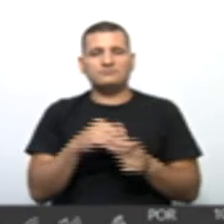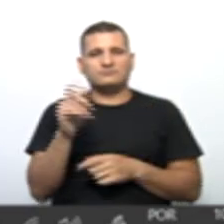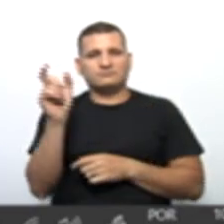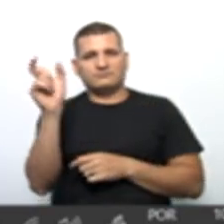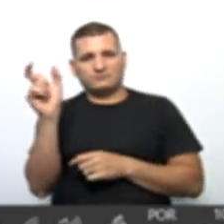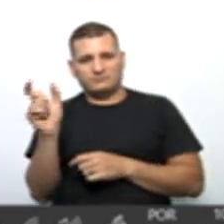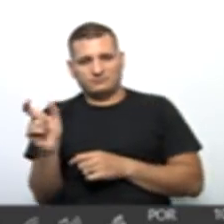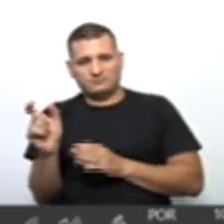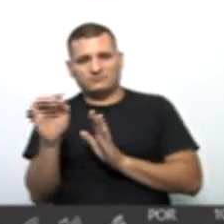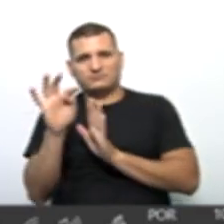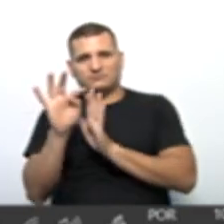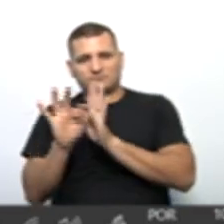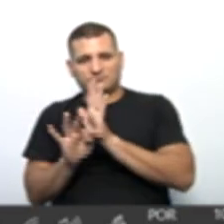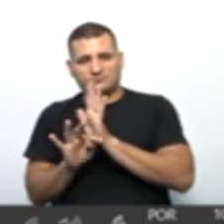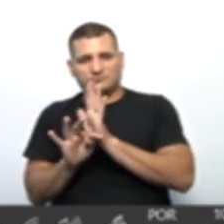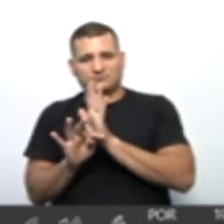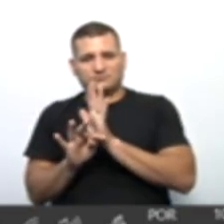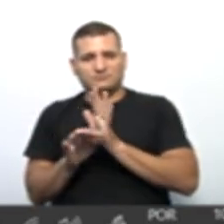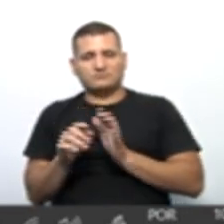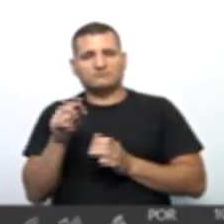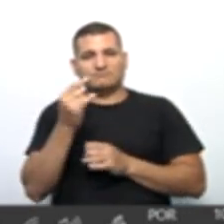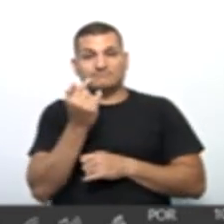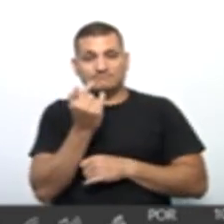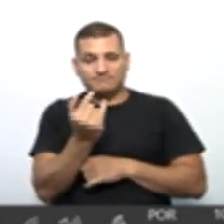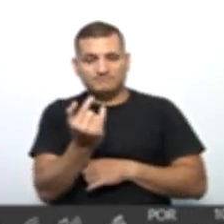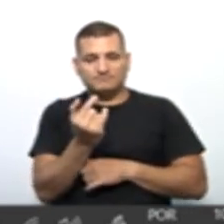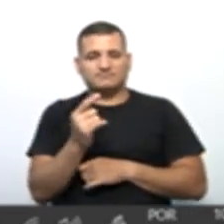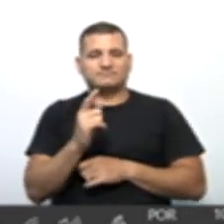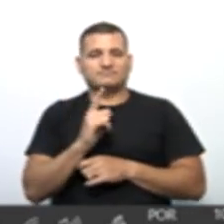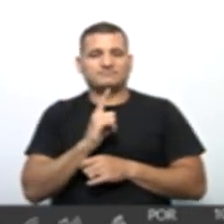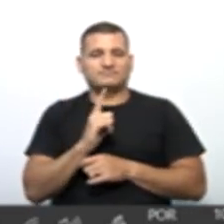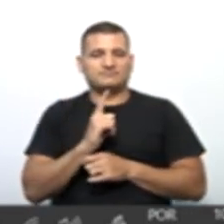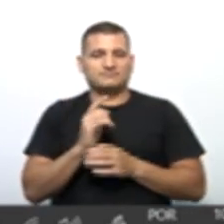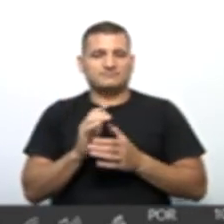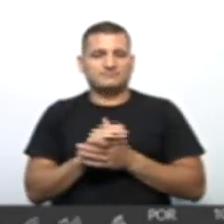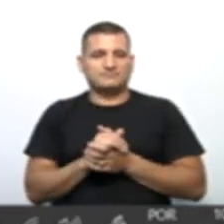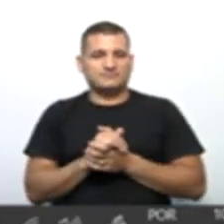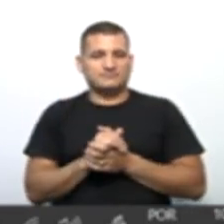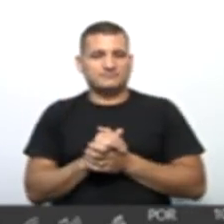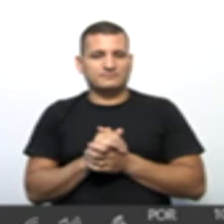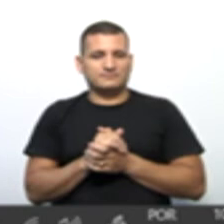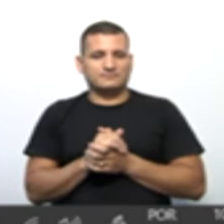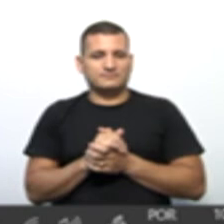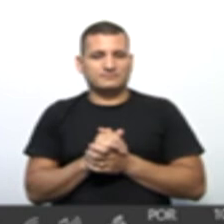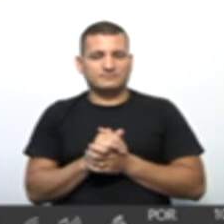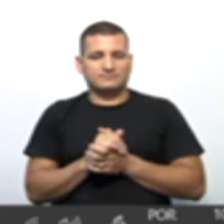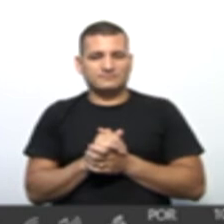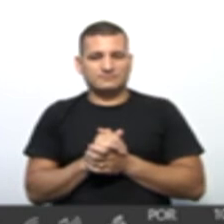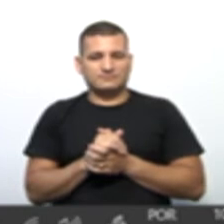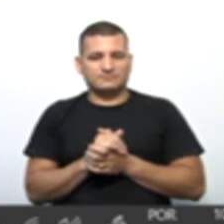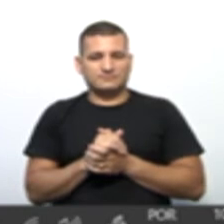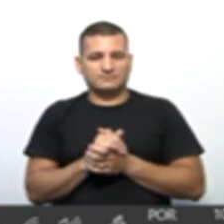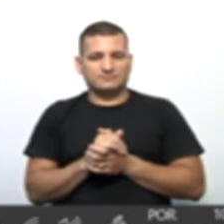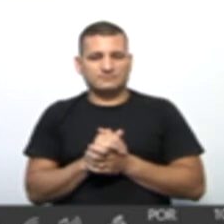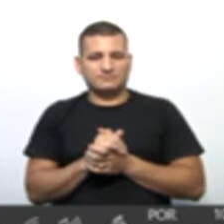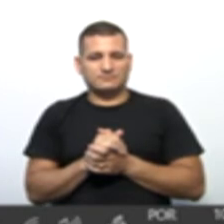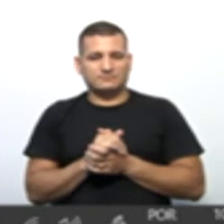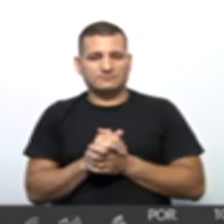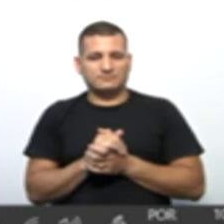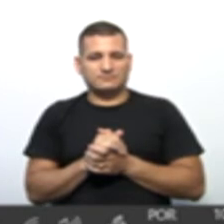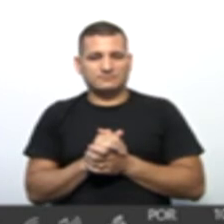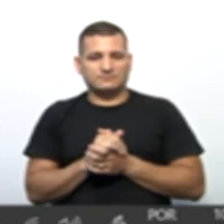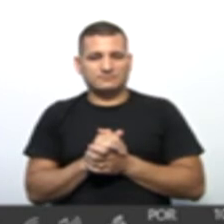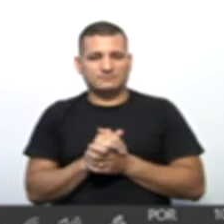cá o que chama atenção a quem já chamou pro volta